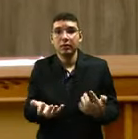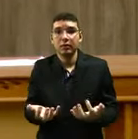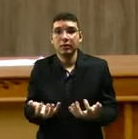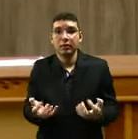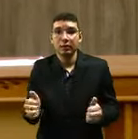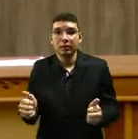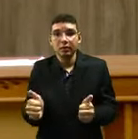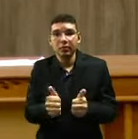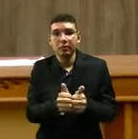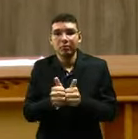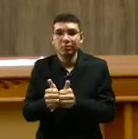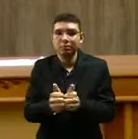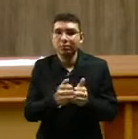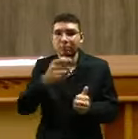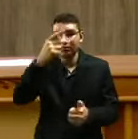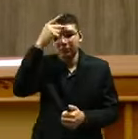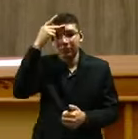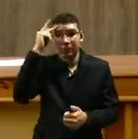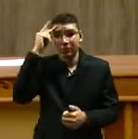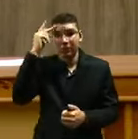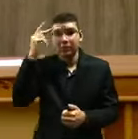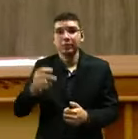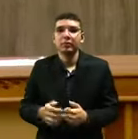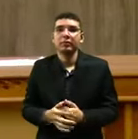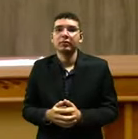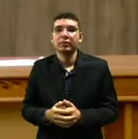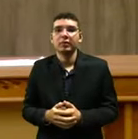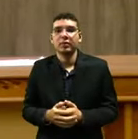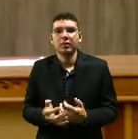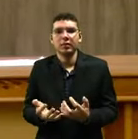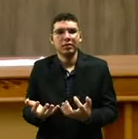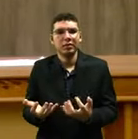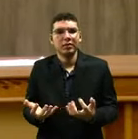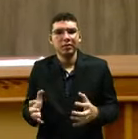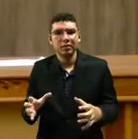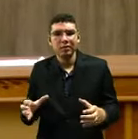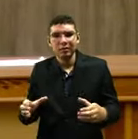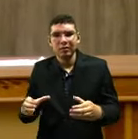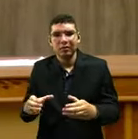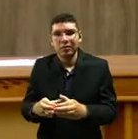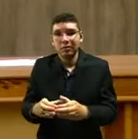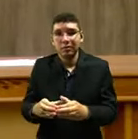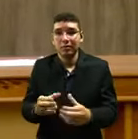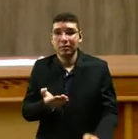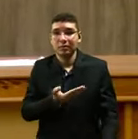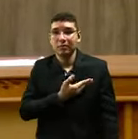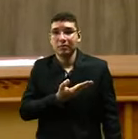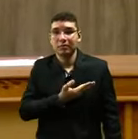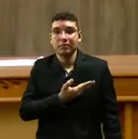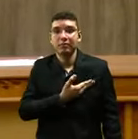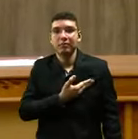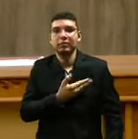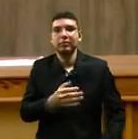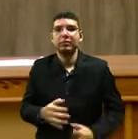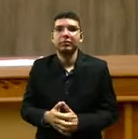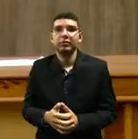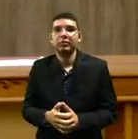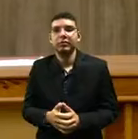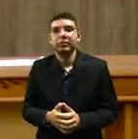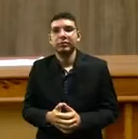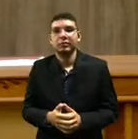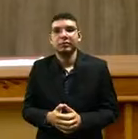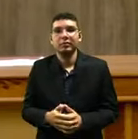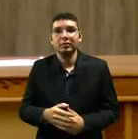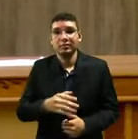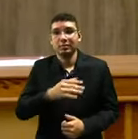alguém quer criar um na igreja tem irmão na igreja que ele é ruim mais do que o satanás Mas por que que ele não vai